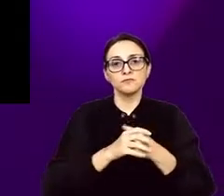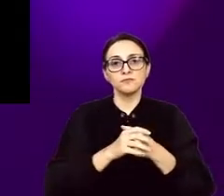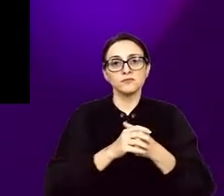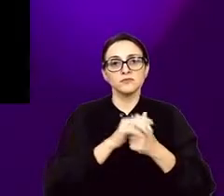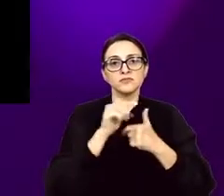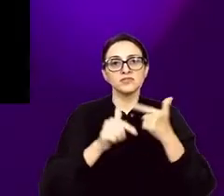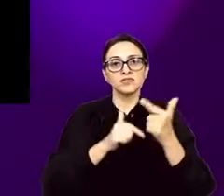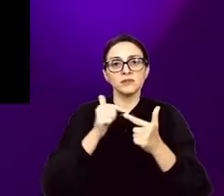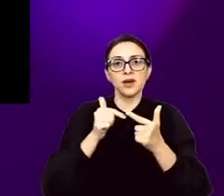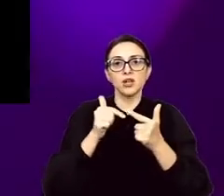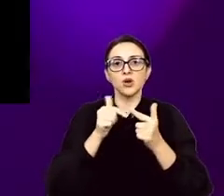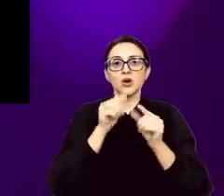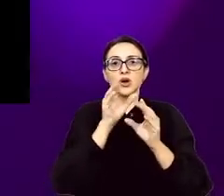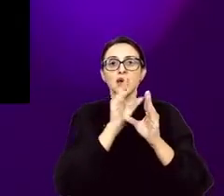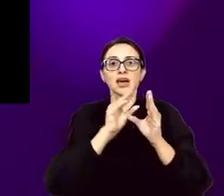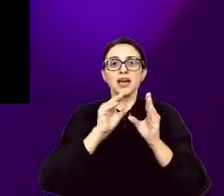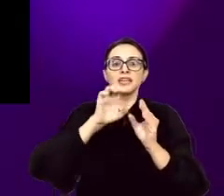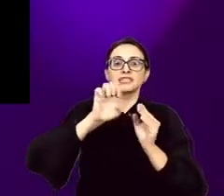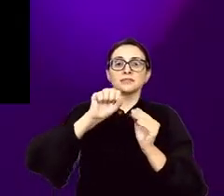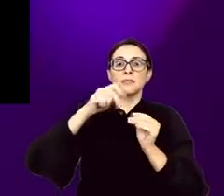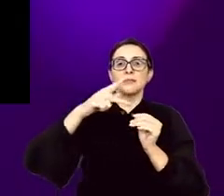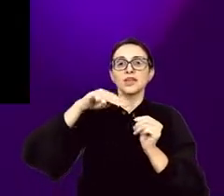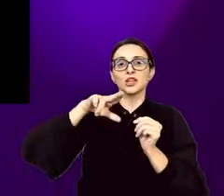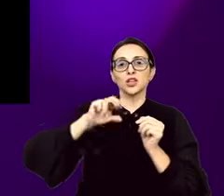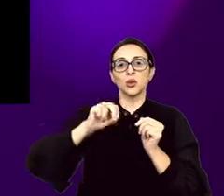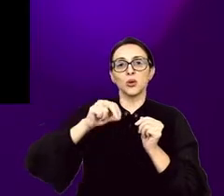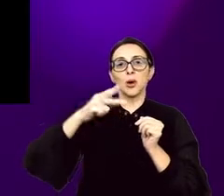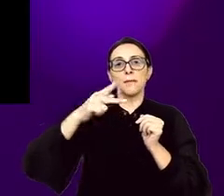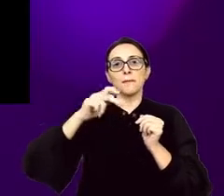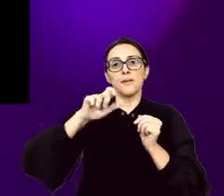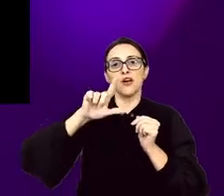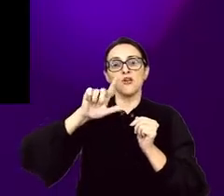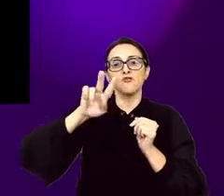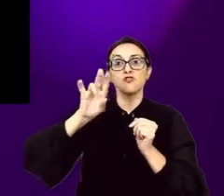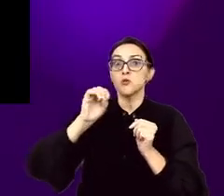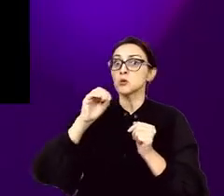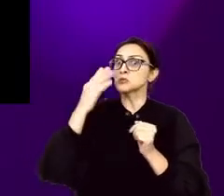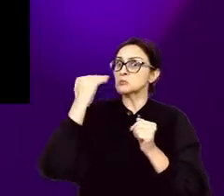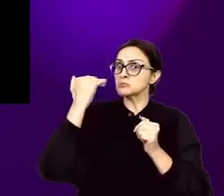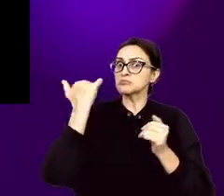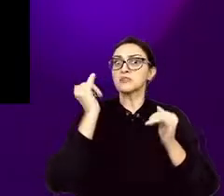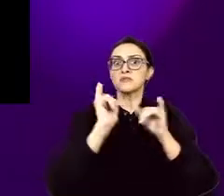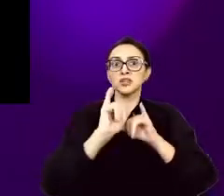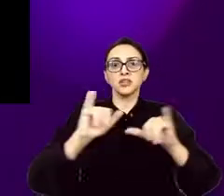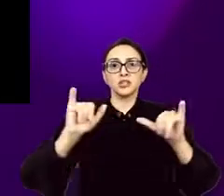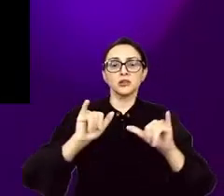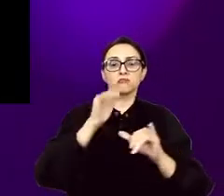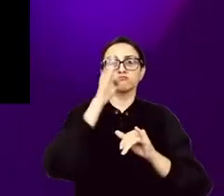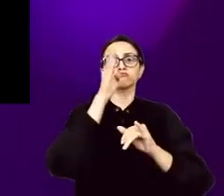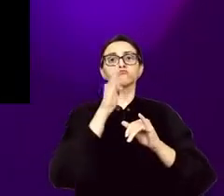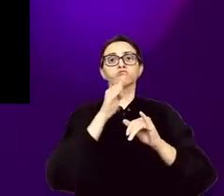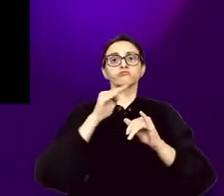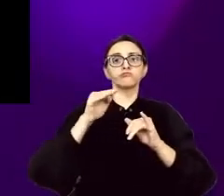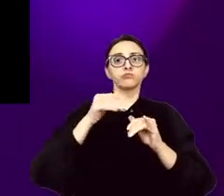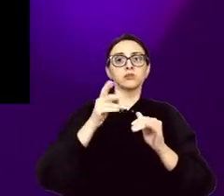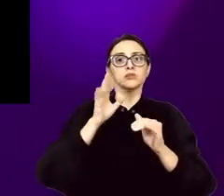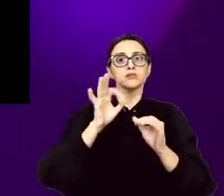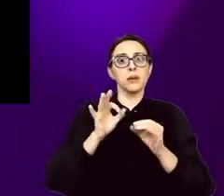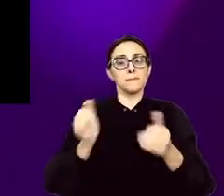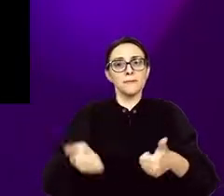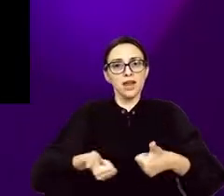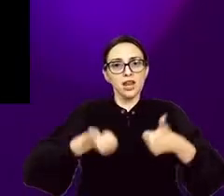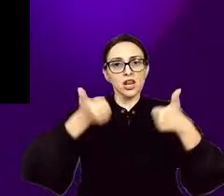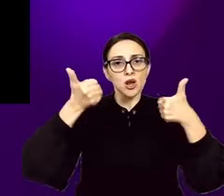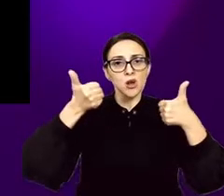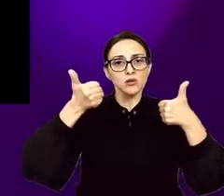balanço espinopélvico, que é uma coisa bastante importante, que está bastante em voga, né, para a gente poder posicionar e dar, além de posicionar melhor os